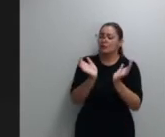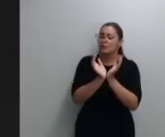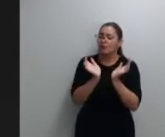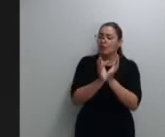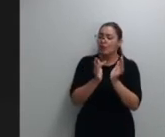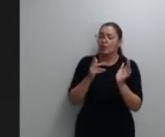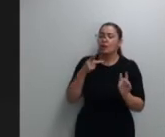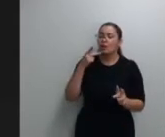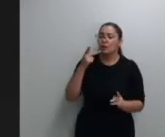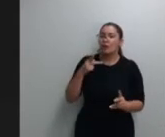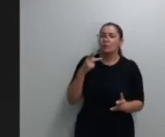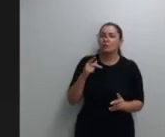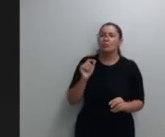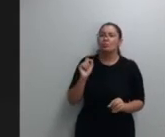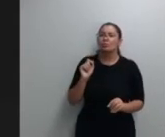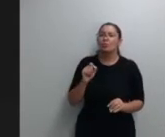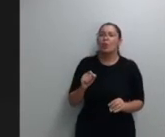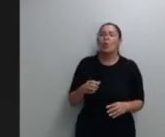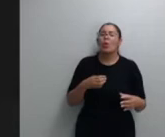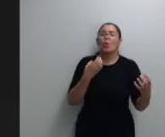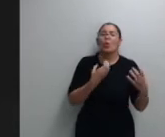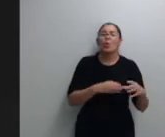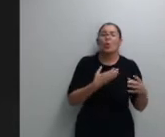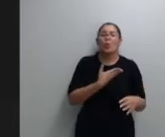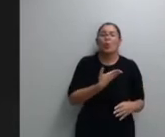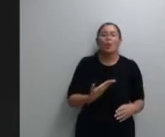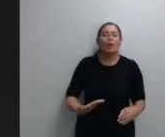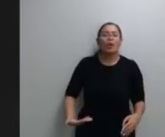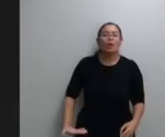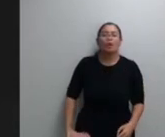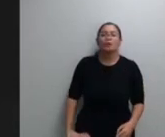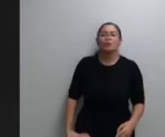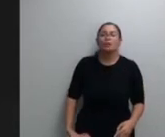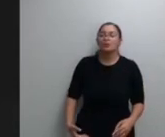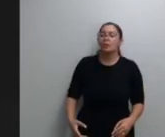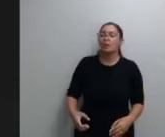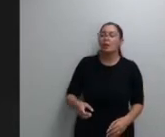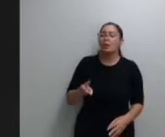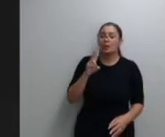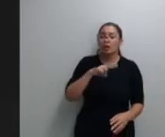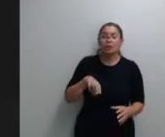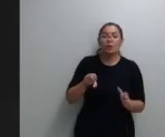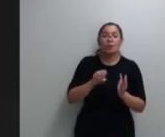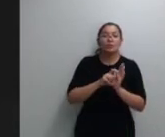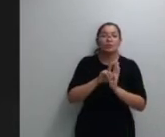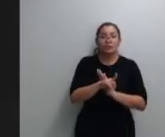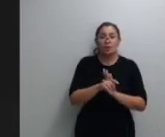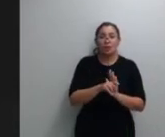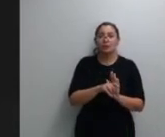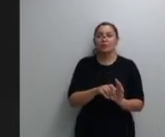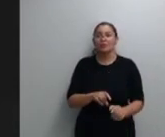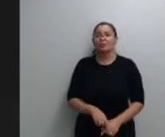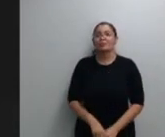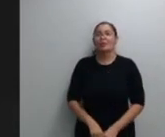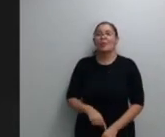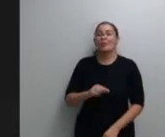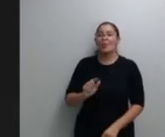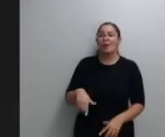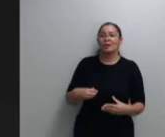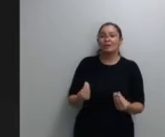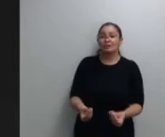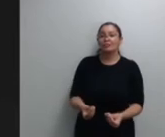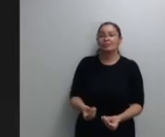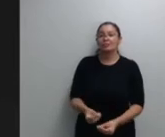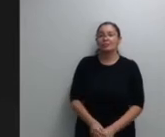sentido de que em concurso público sendo silente o edital de lançamento acerca da data limite para obtenção de títulos